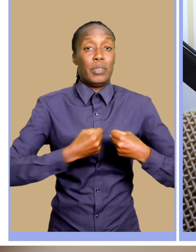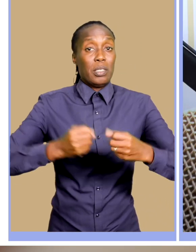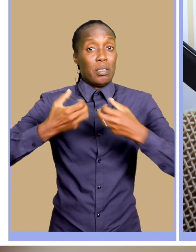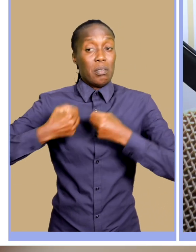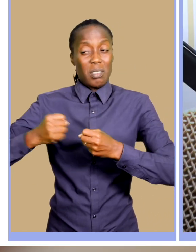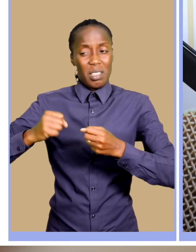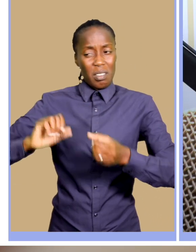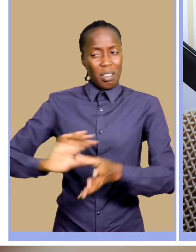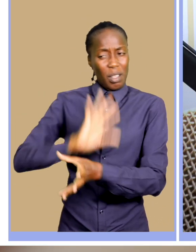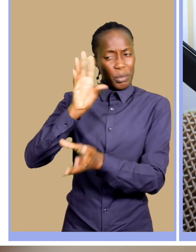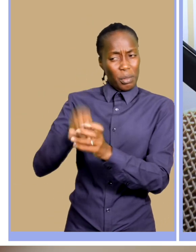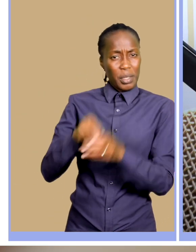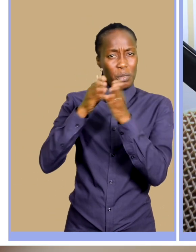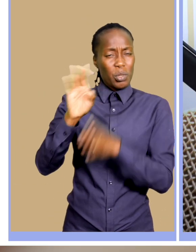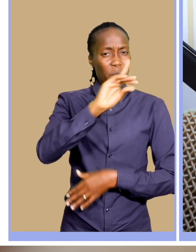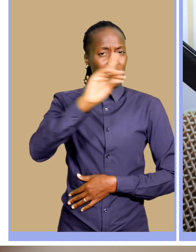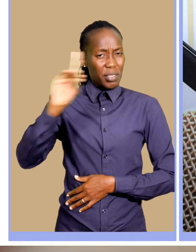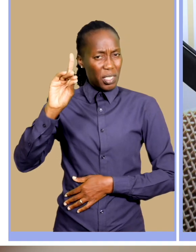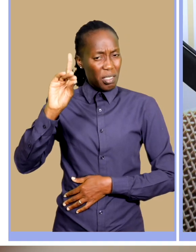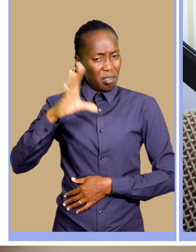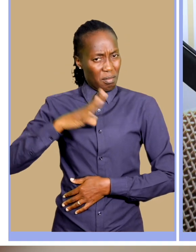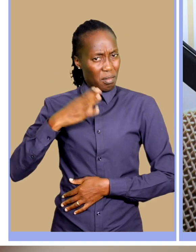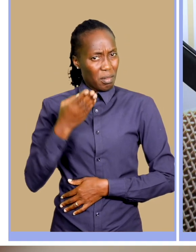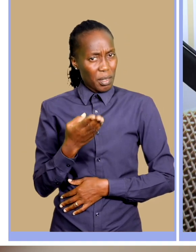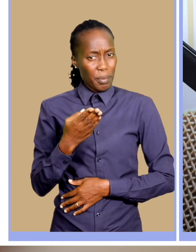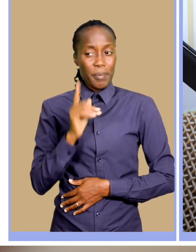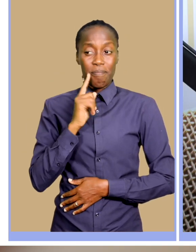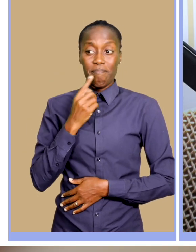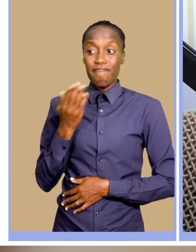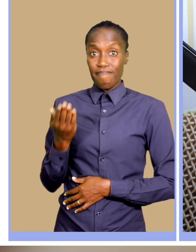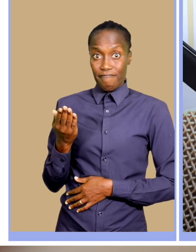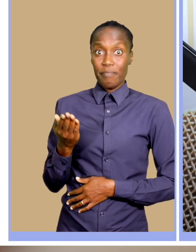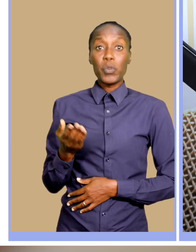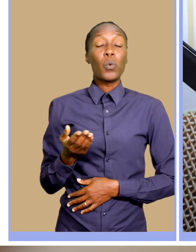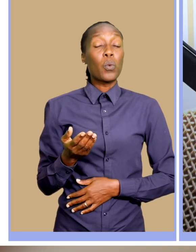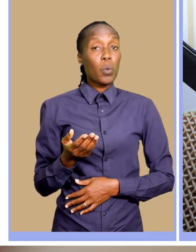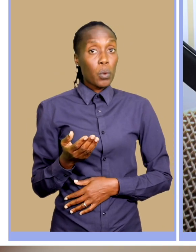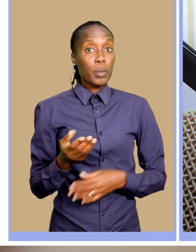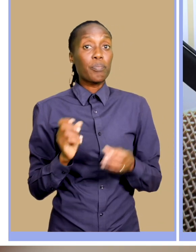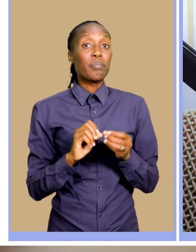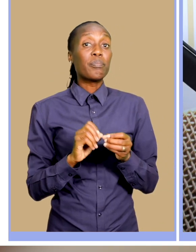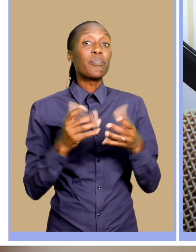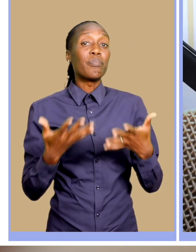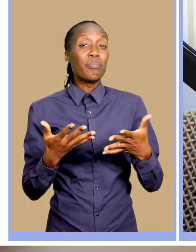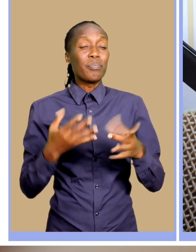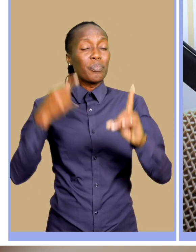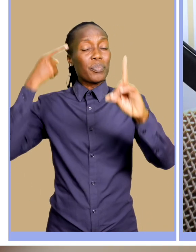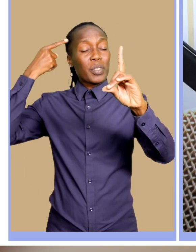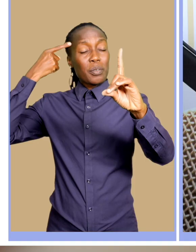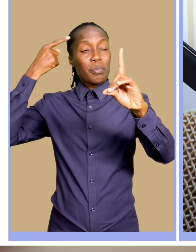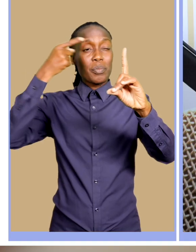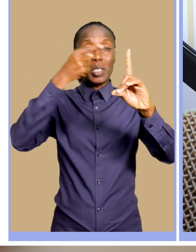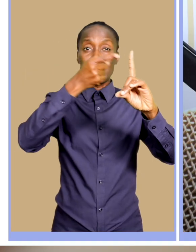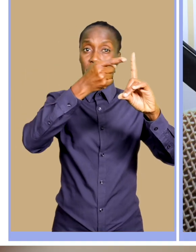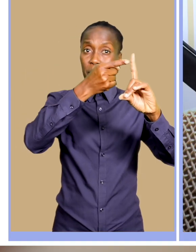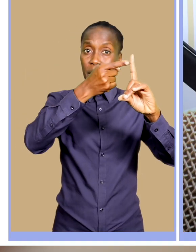isso? Nem por isso. Eu penso que as principais que nós temos incluído